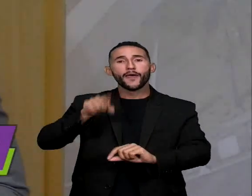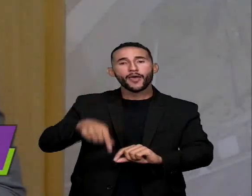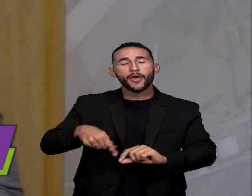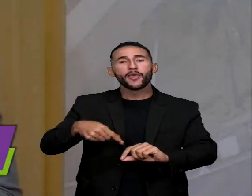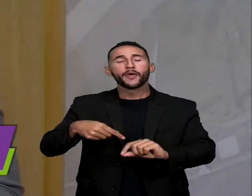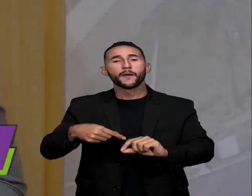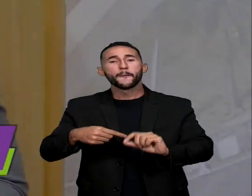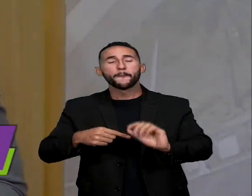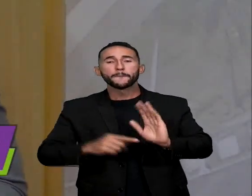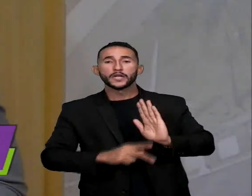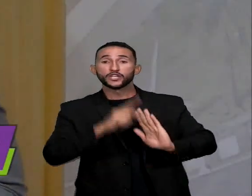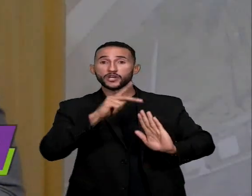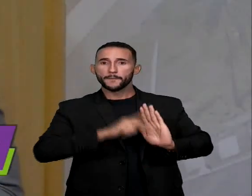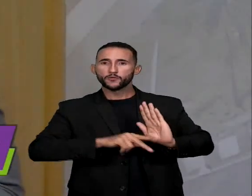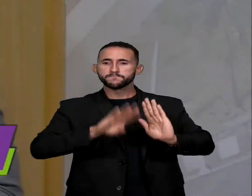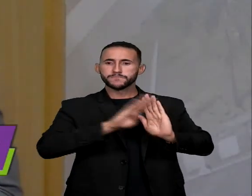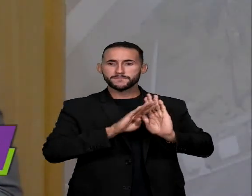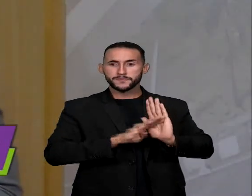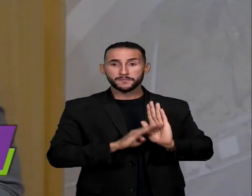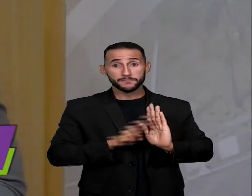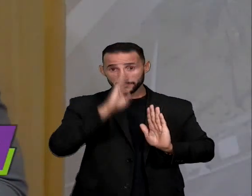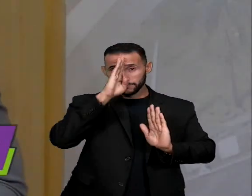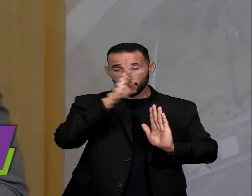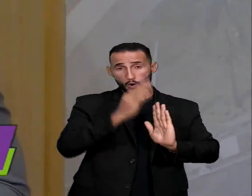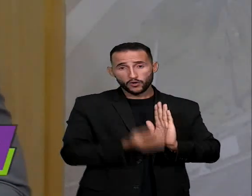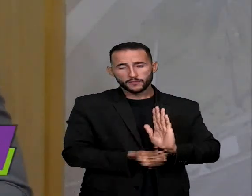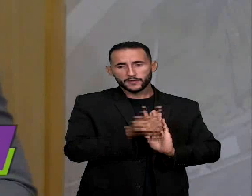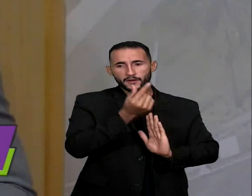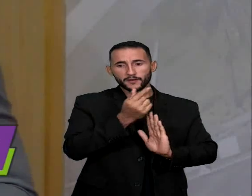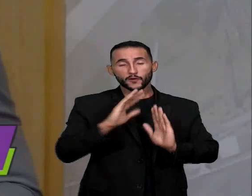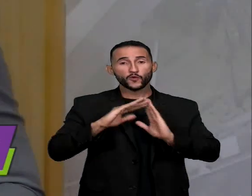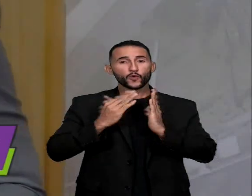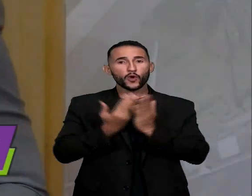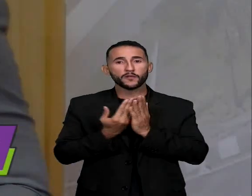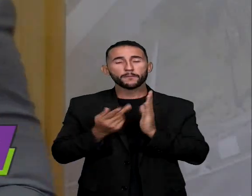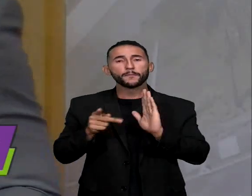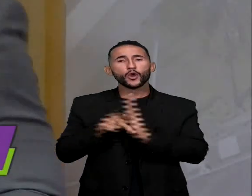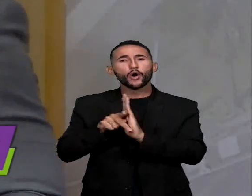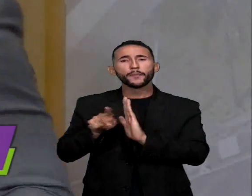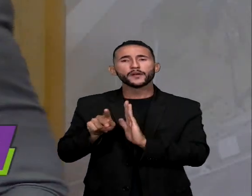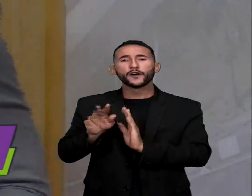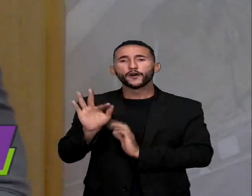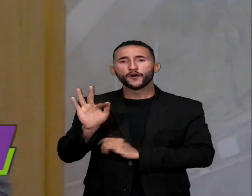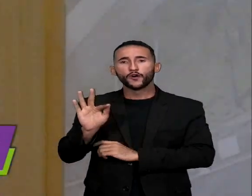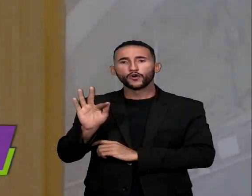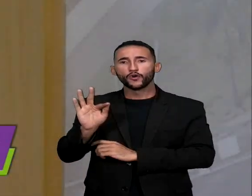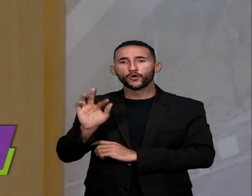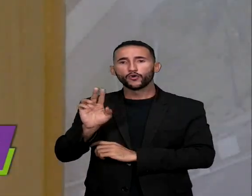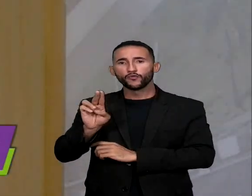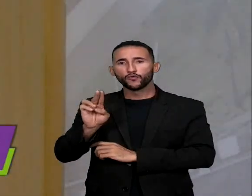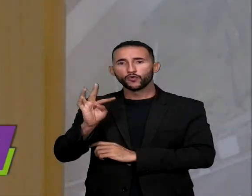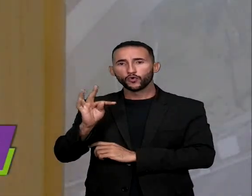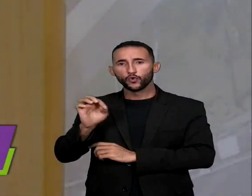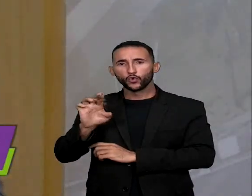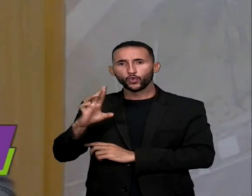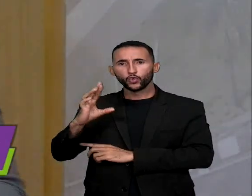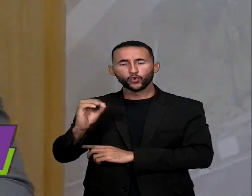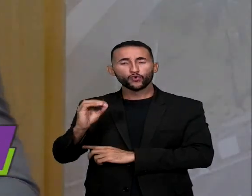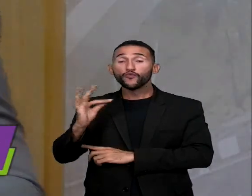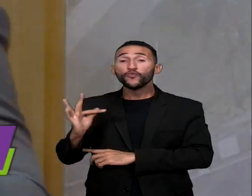planejamento Inclusive orçamentário das escolas do Futuro escolas e num novo modal